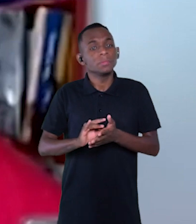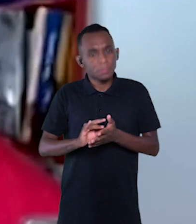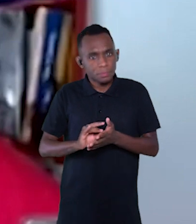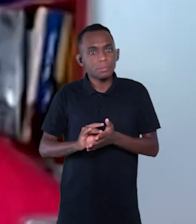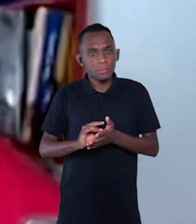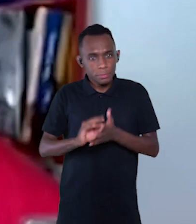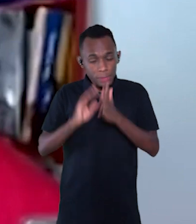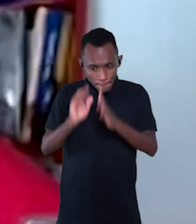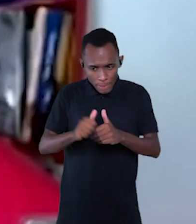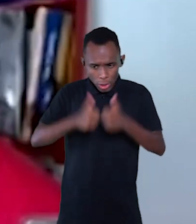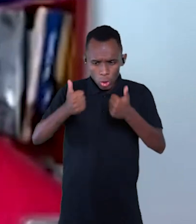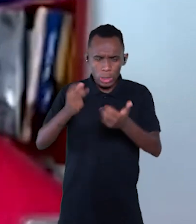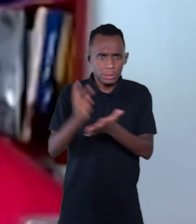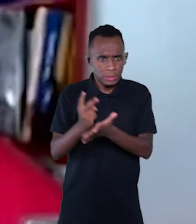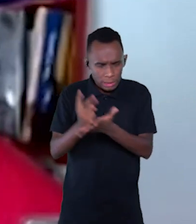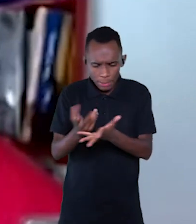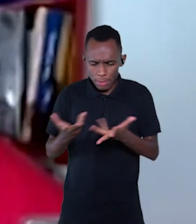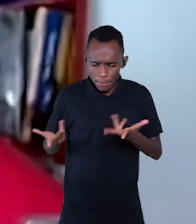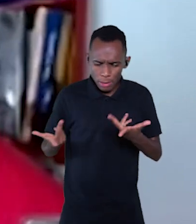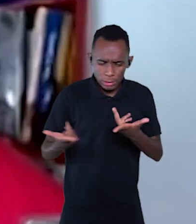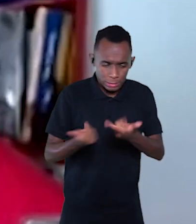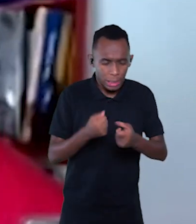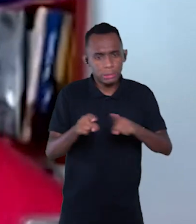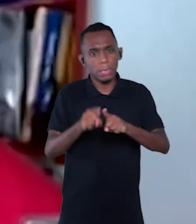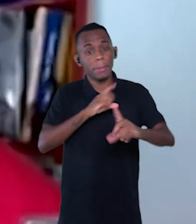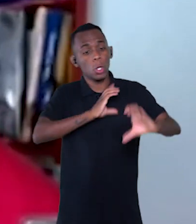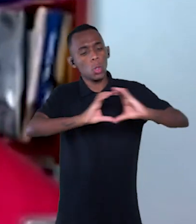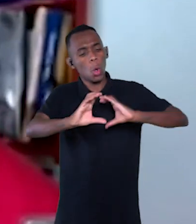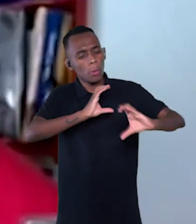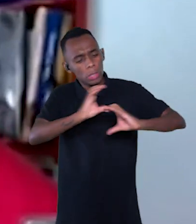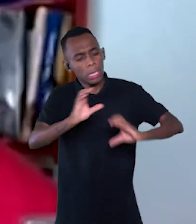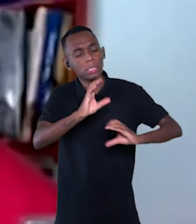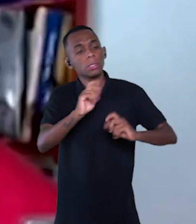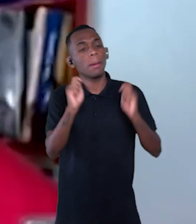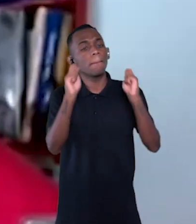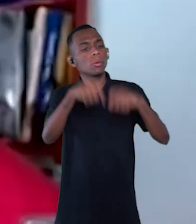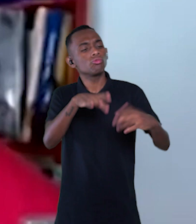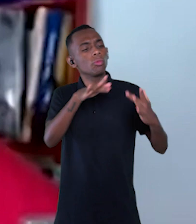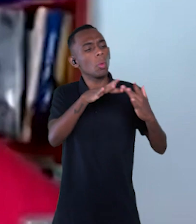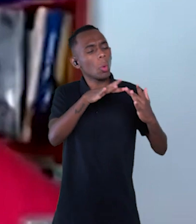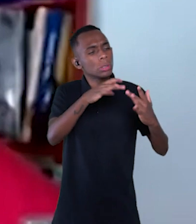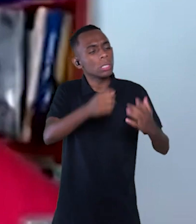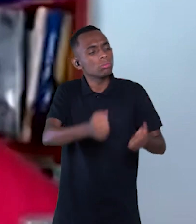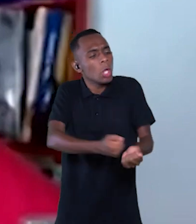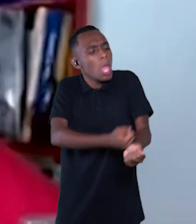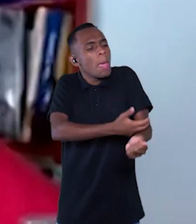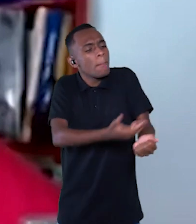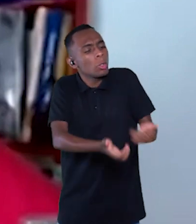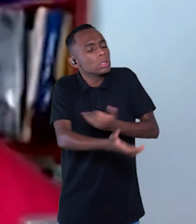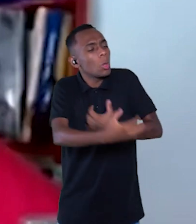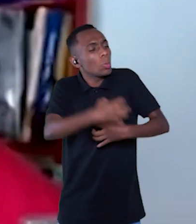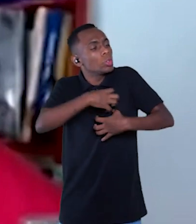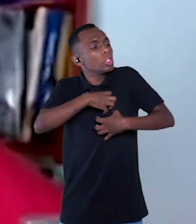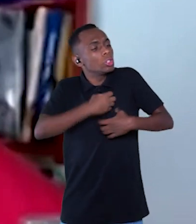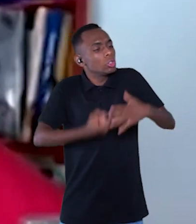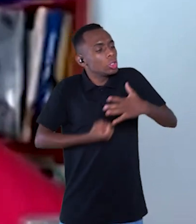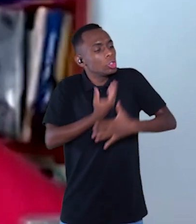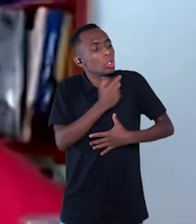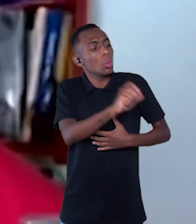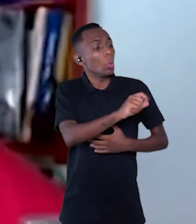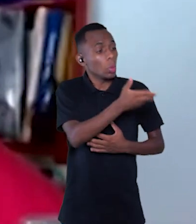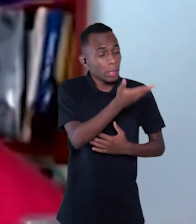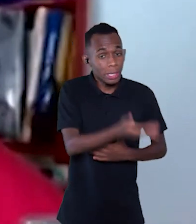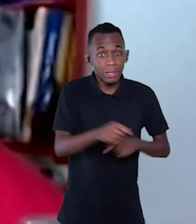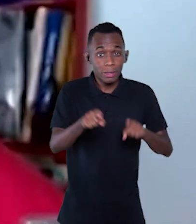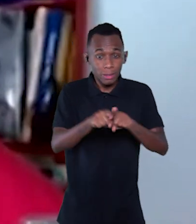capacitar, inclusive na nossa habilidade de comunicação, para poder acessar os sentimentos e as emoções das pessoas, e ao mesmo tempo proteger a